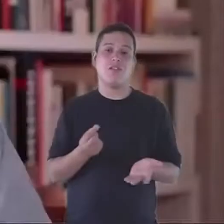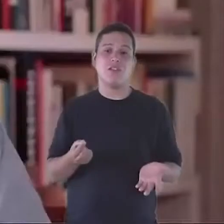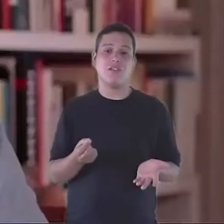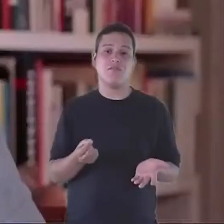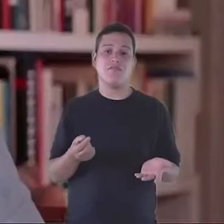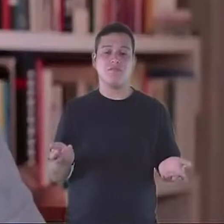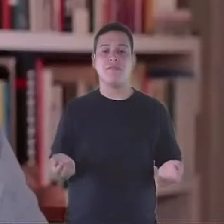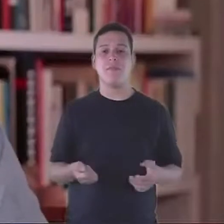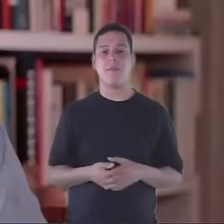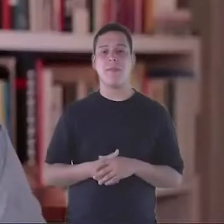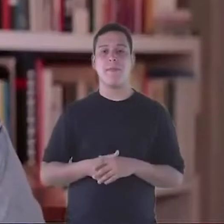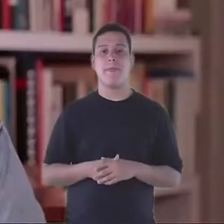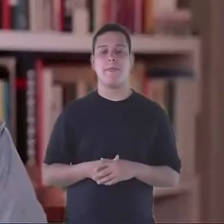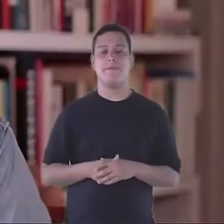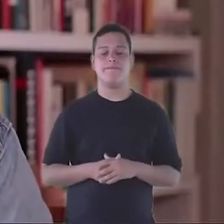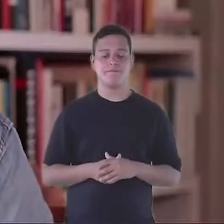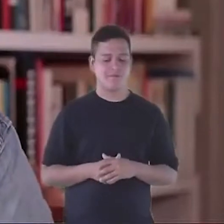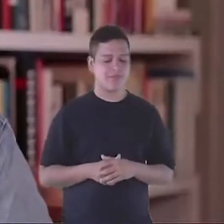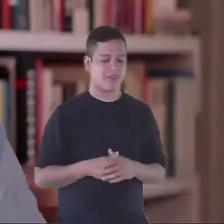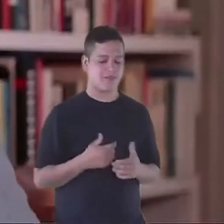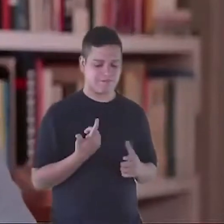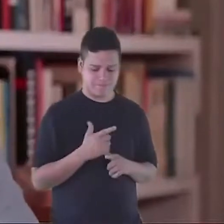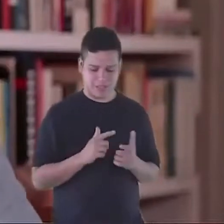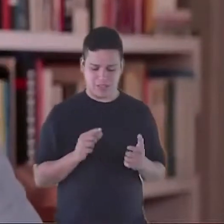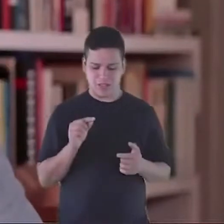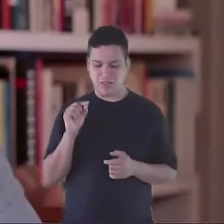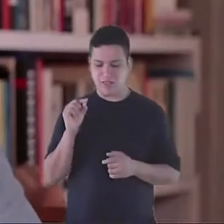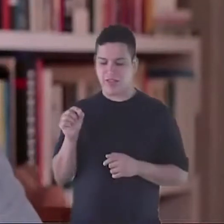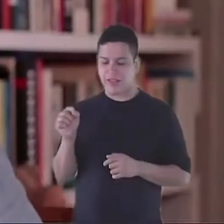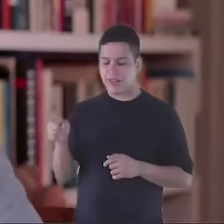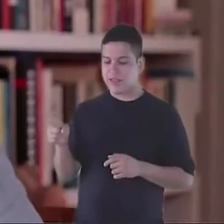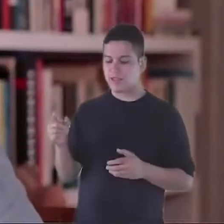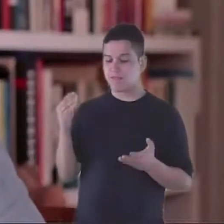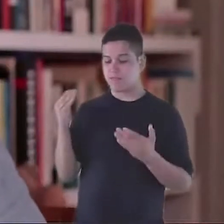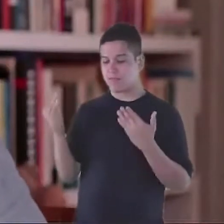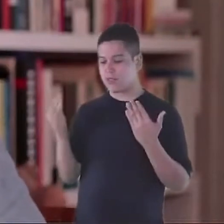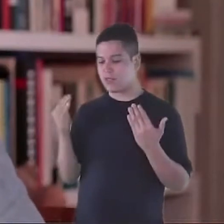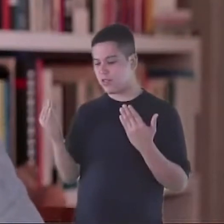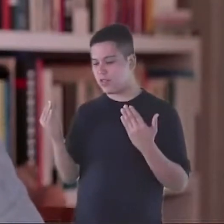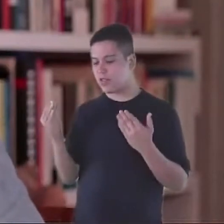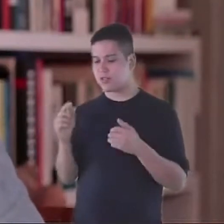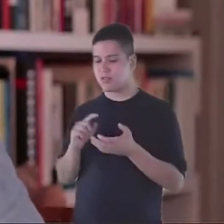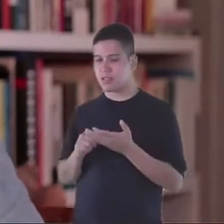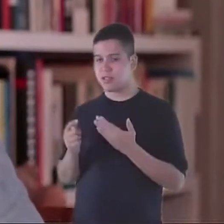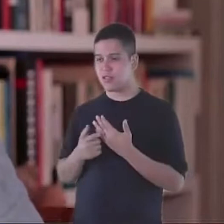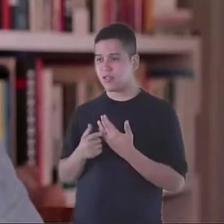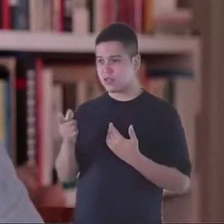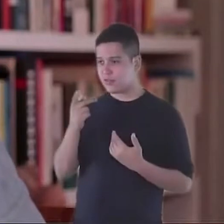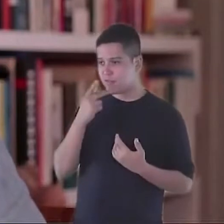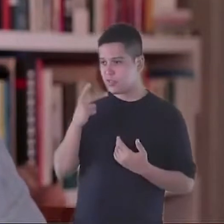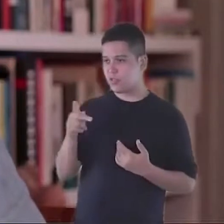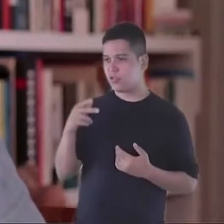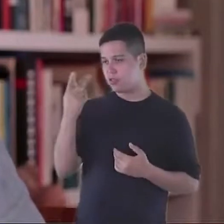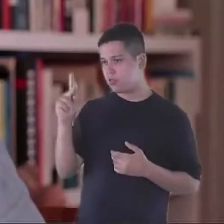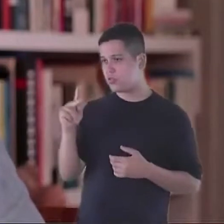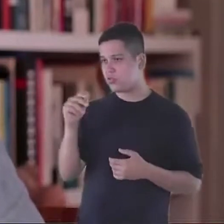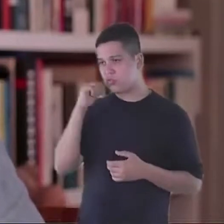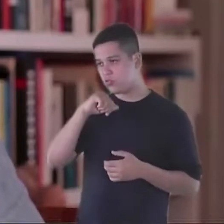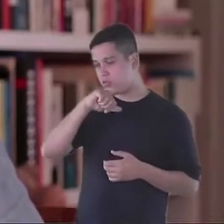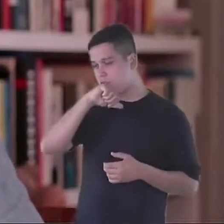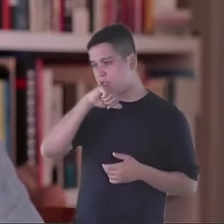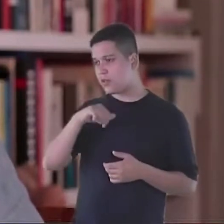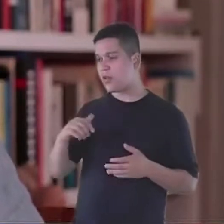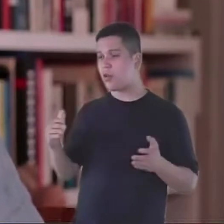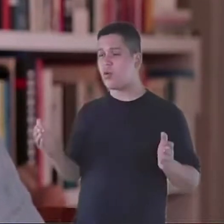Engraçado, Capinejar, essa ilustração que você deu agora da relação sua com sua mãe, ela ficou tão atual, né? Hoje,